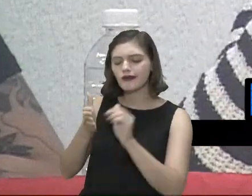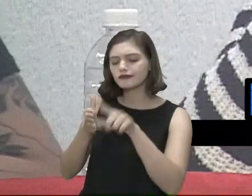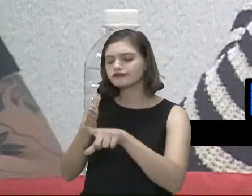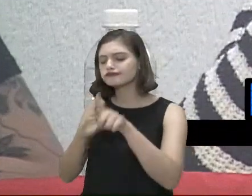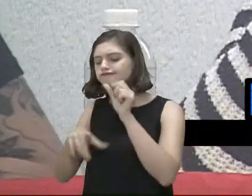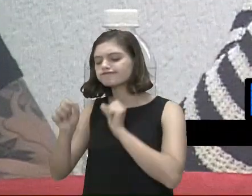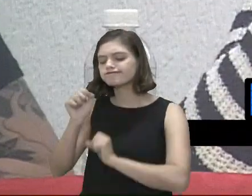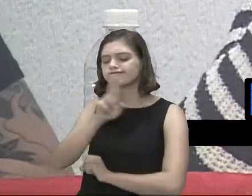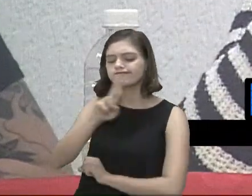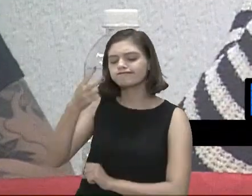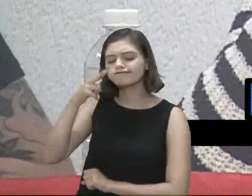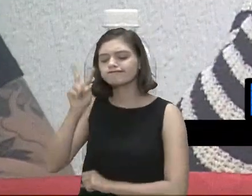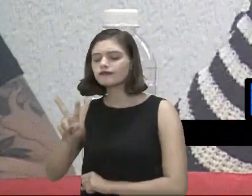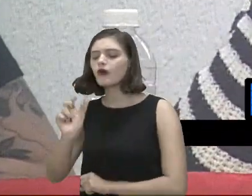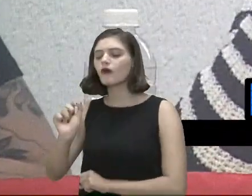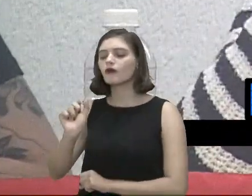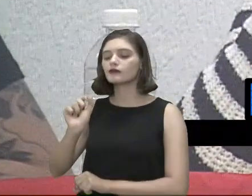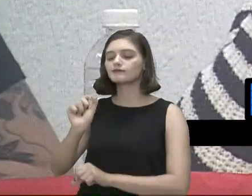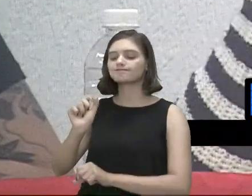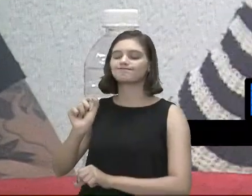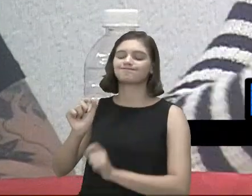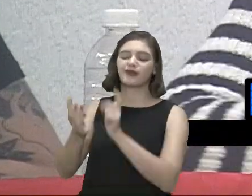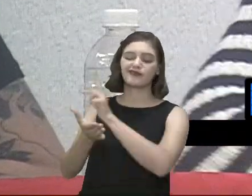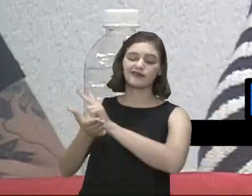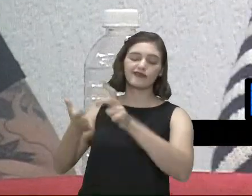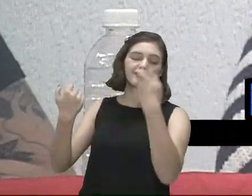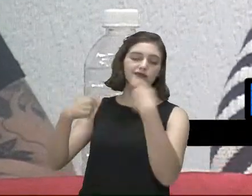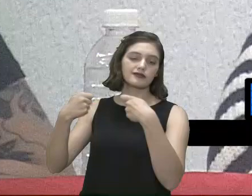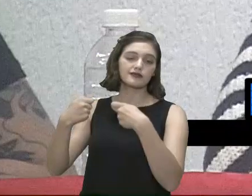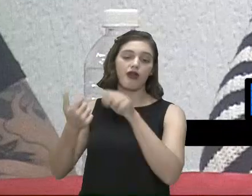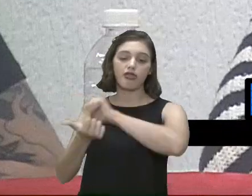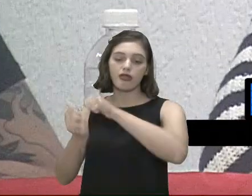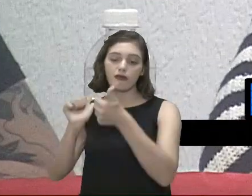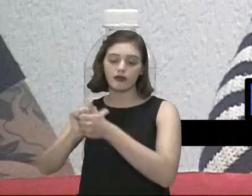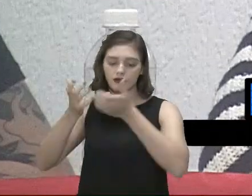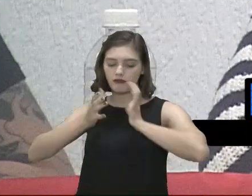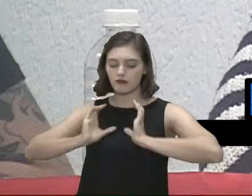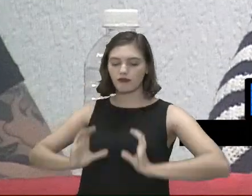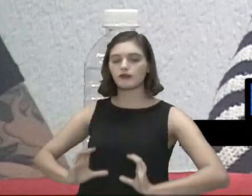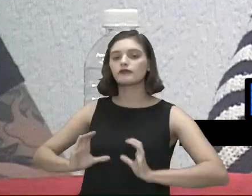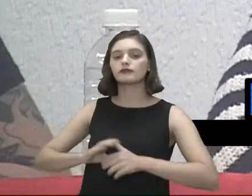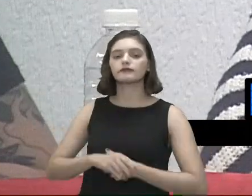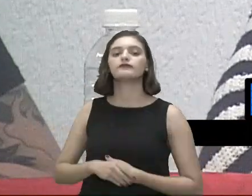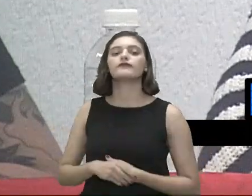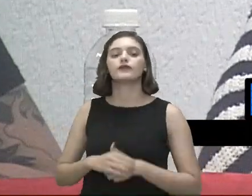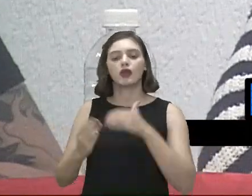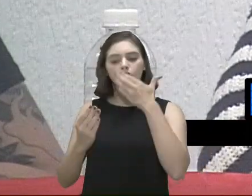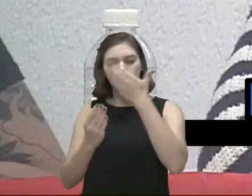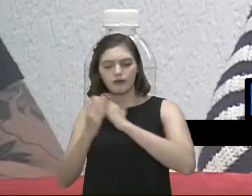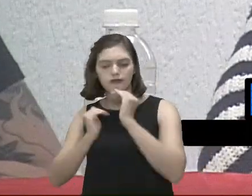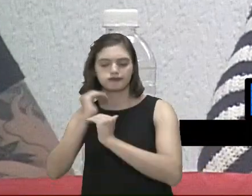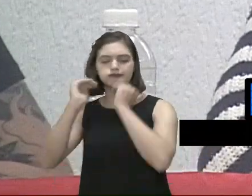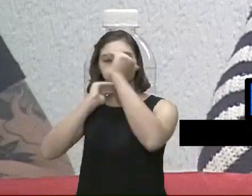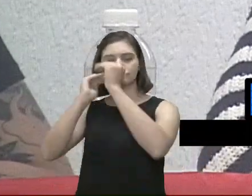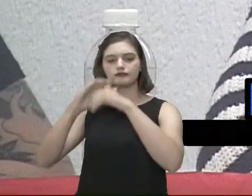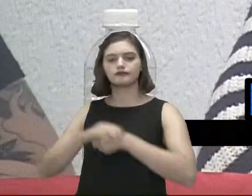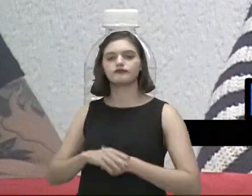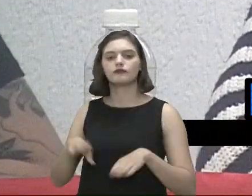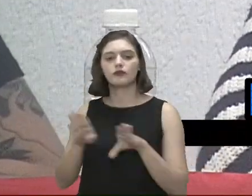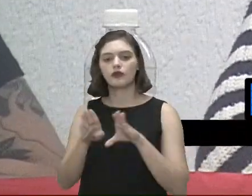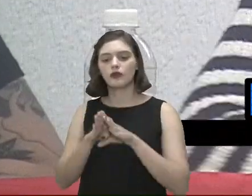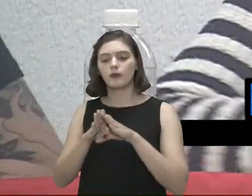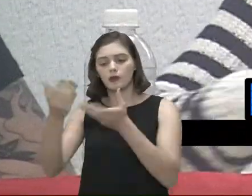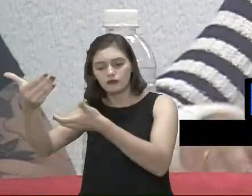identificamos inúmeras necessidades de adequações de condutas, de processos, de formas